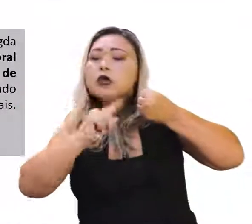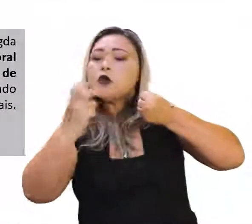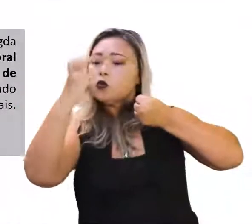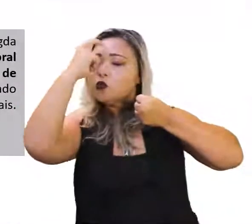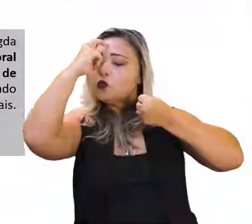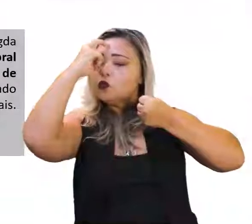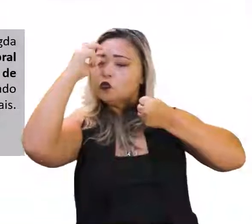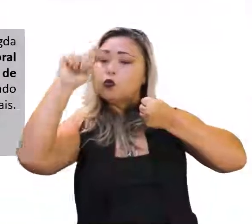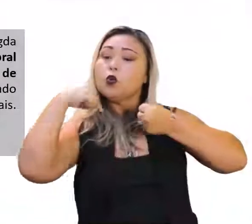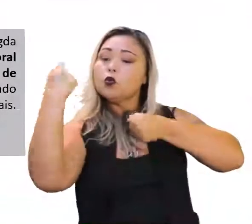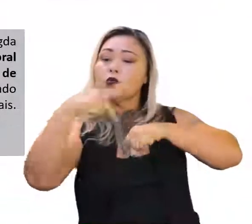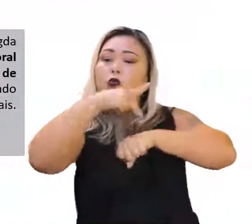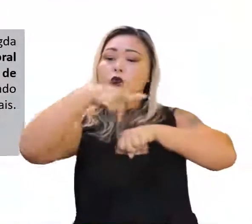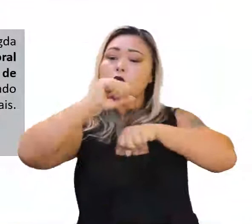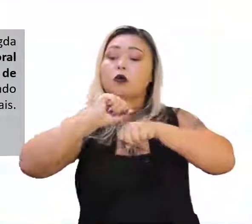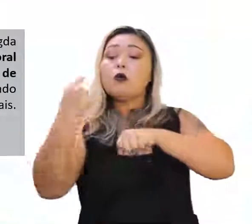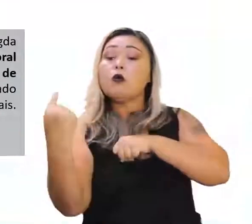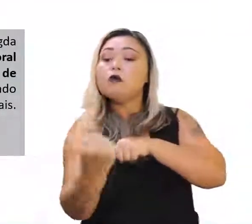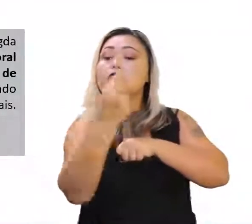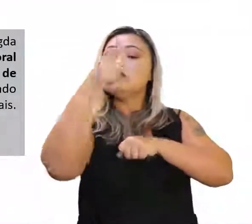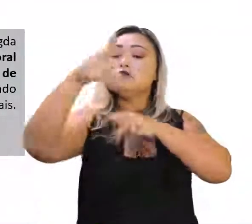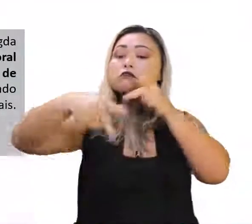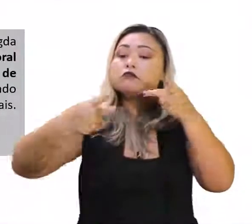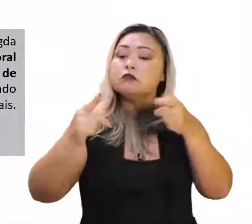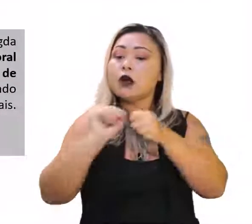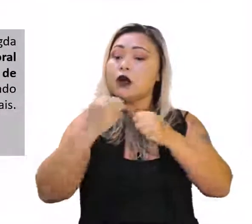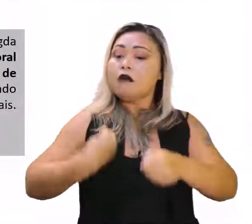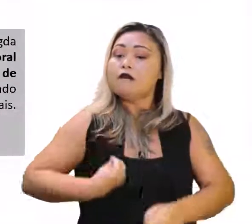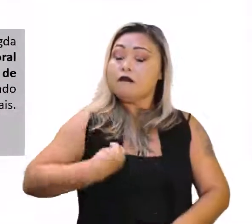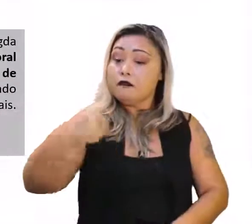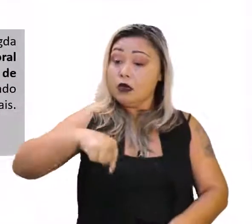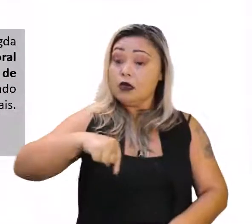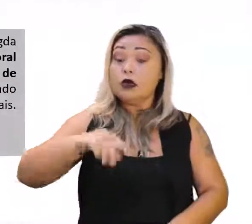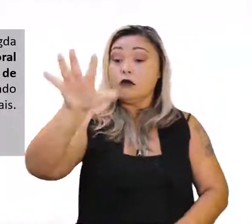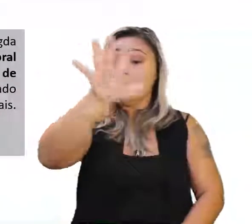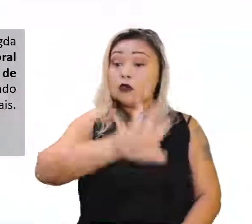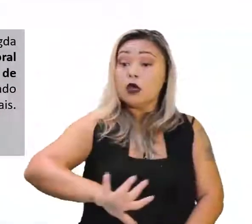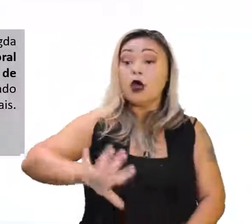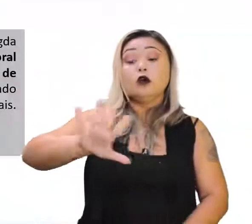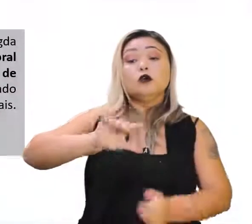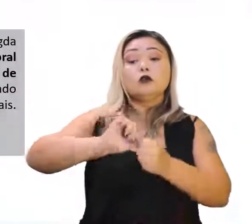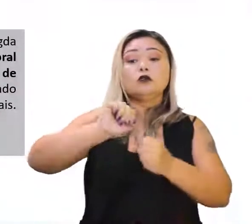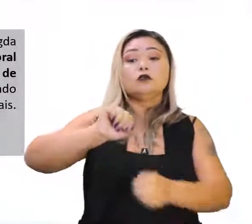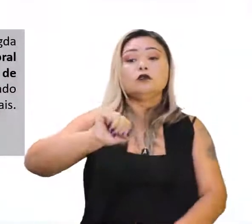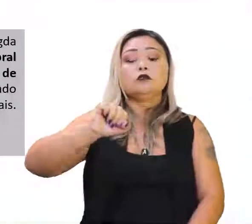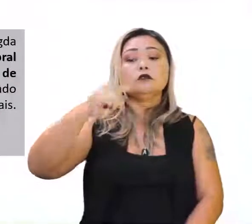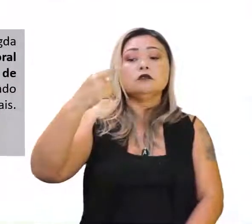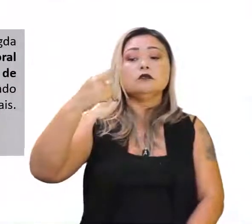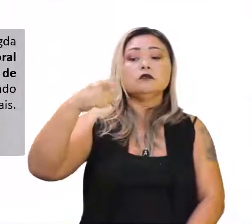país. Os primeiros habitantes do território nacional. Então, vemos